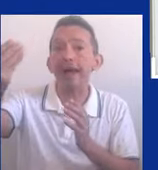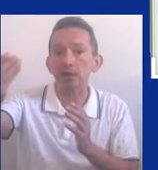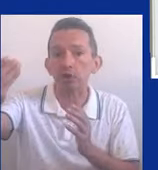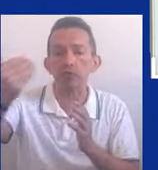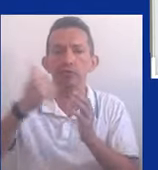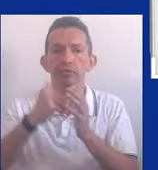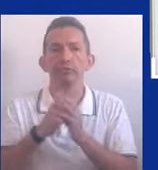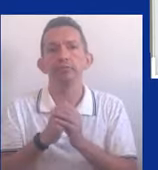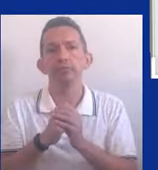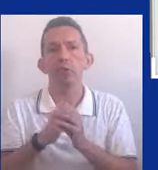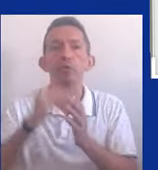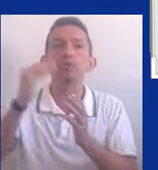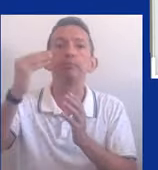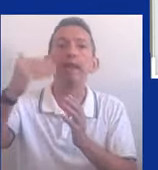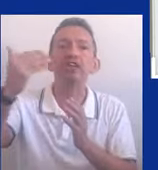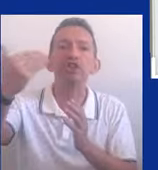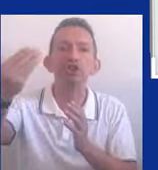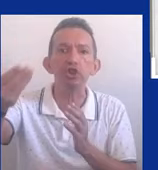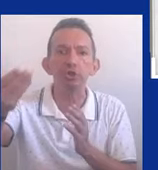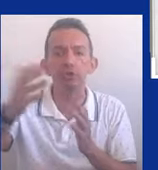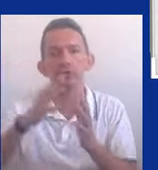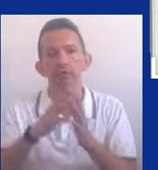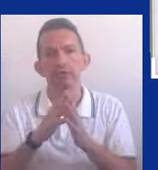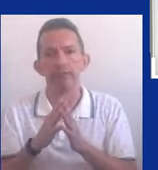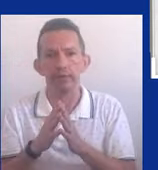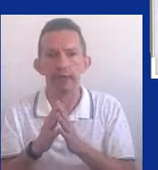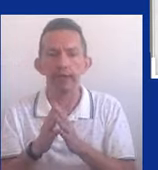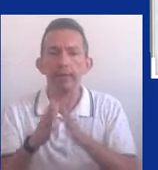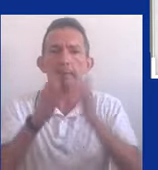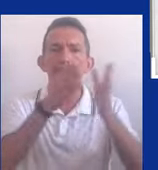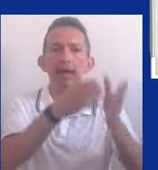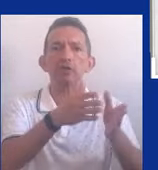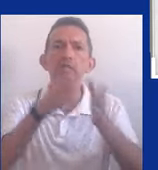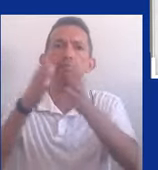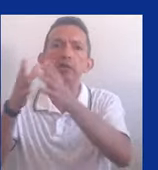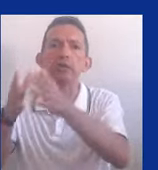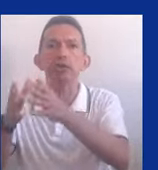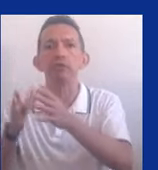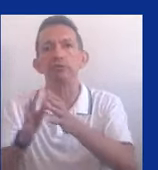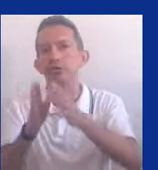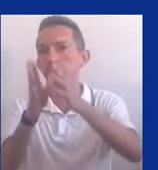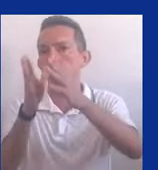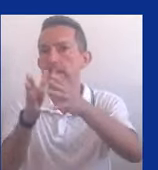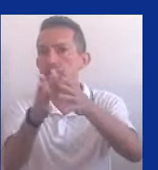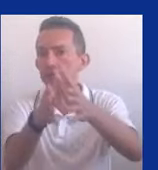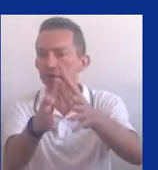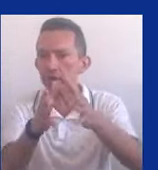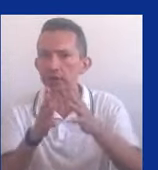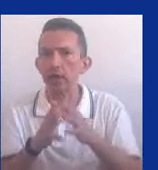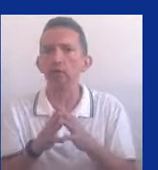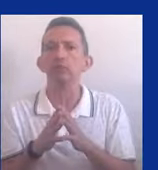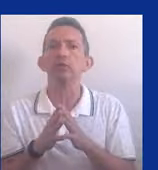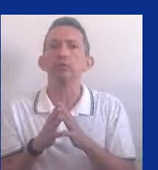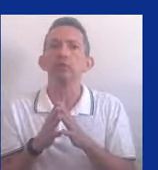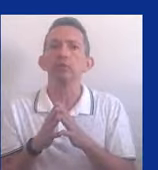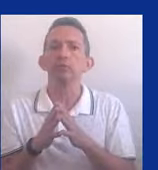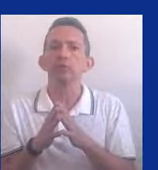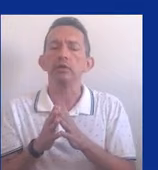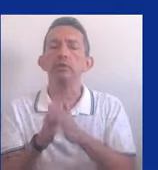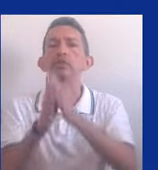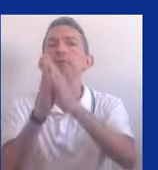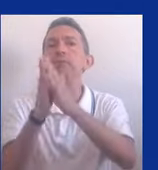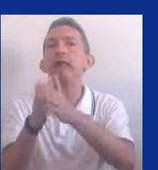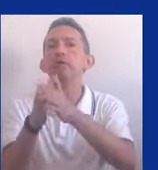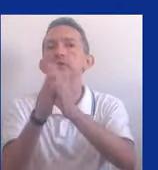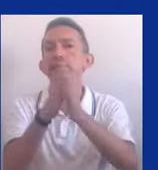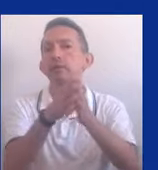nos plastos, ou nos plastídeos, tá? Plastos e plastídeos, você só encontra em célula vegetal.